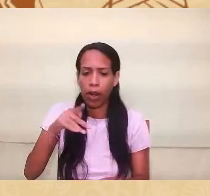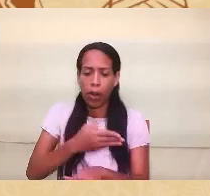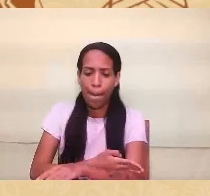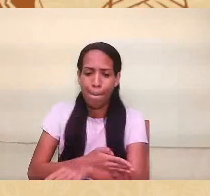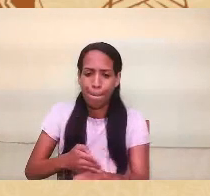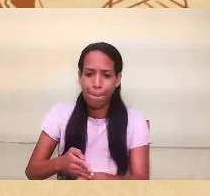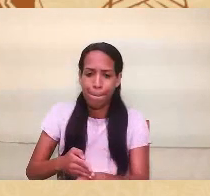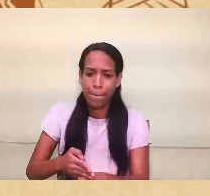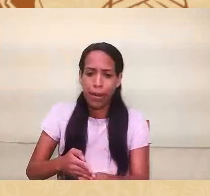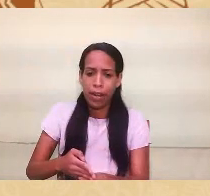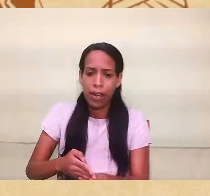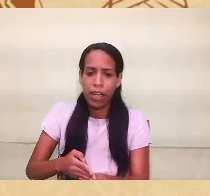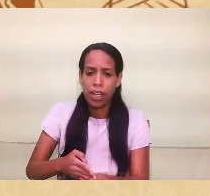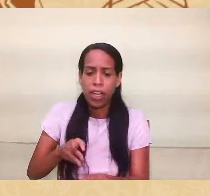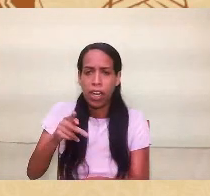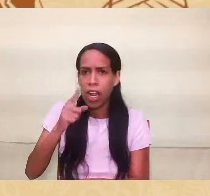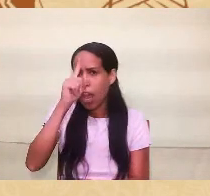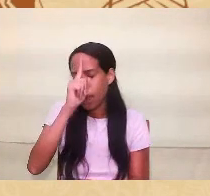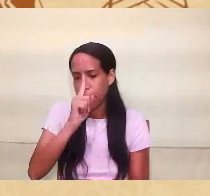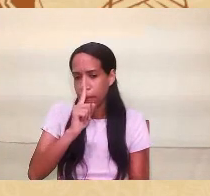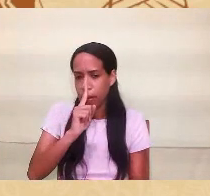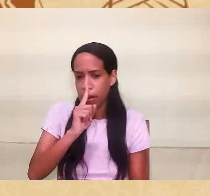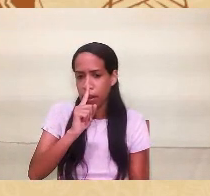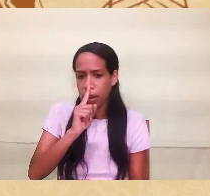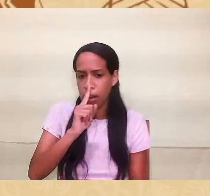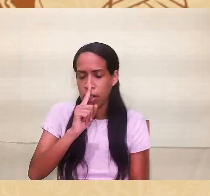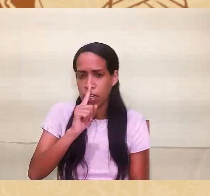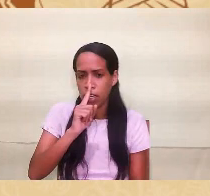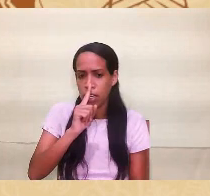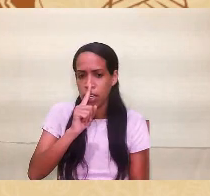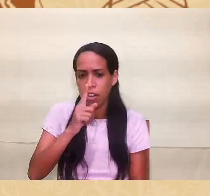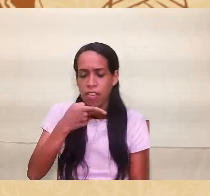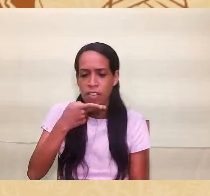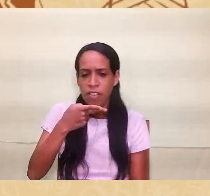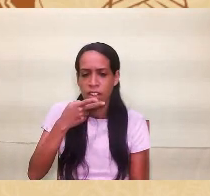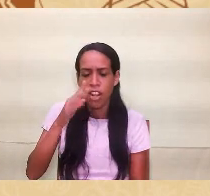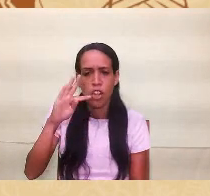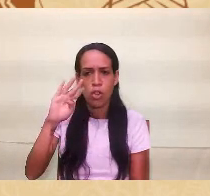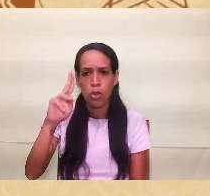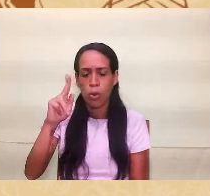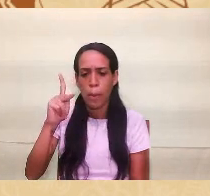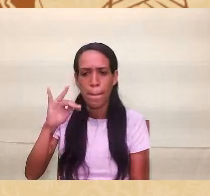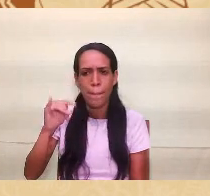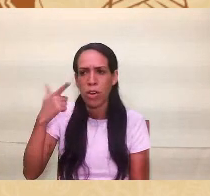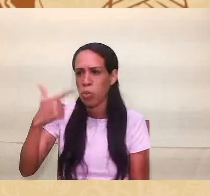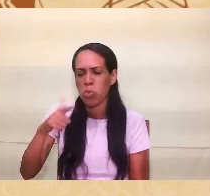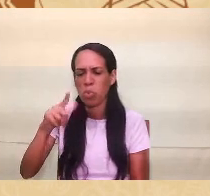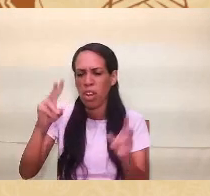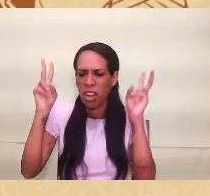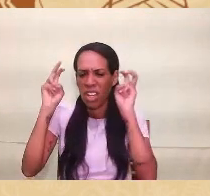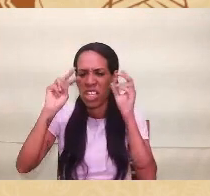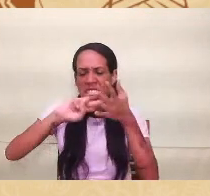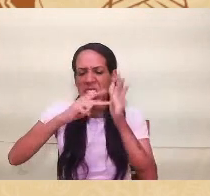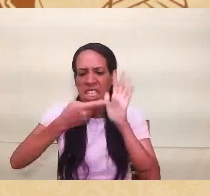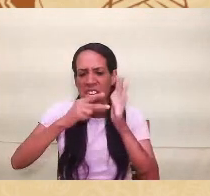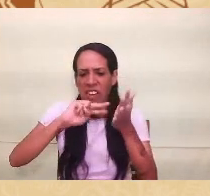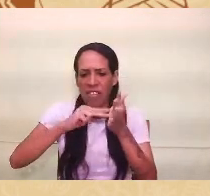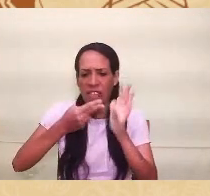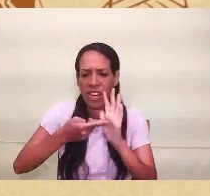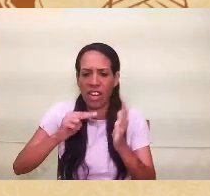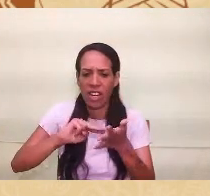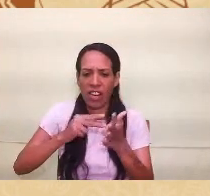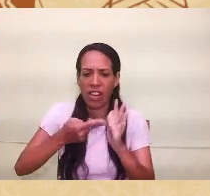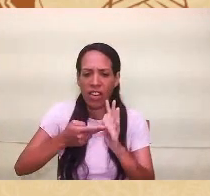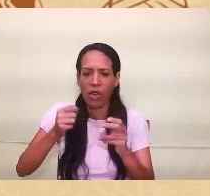o que está em tupi, e em amarelo é uma interpretação. Tupi não se traduz ao pé da letra, né? Porque, conforme eu disse, não tem